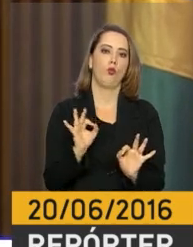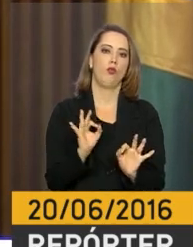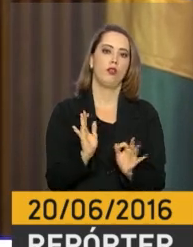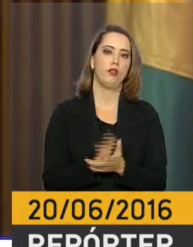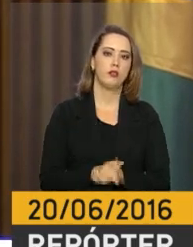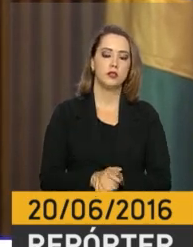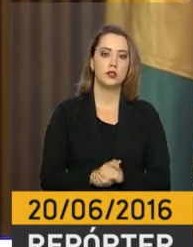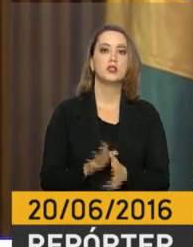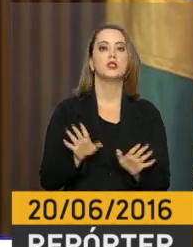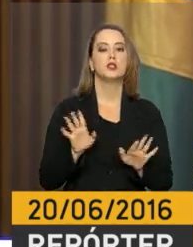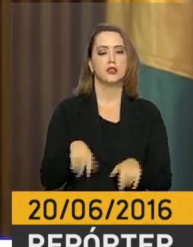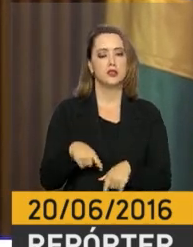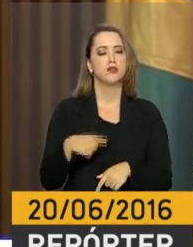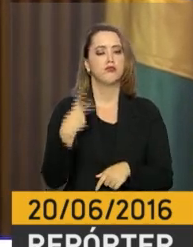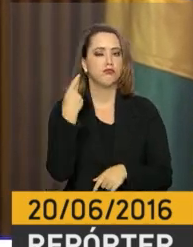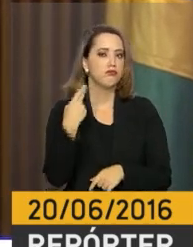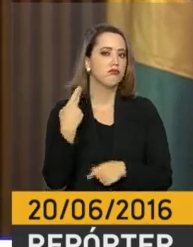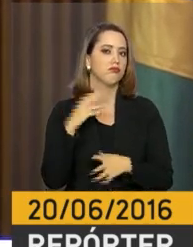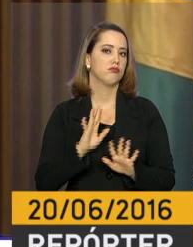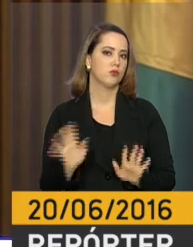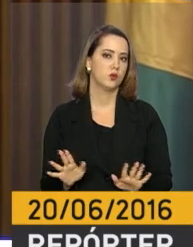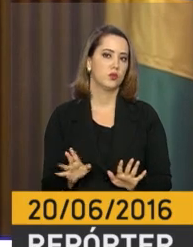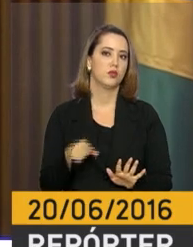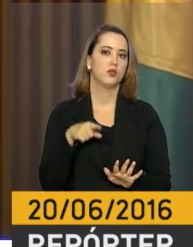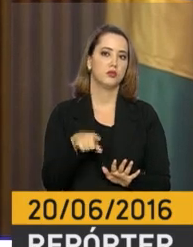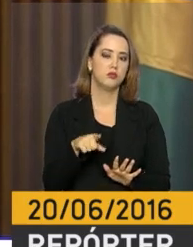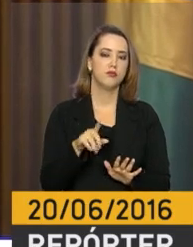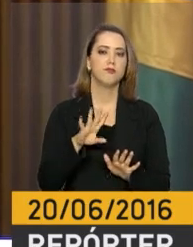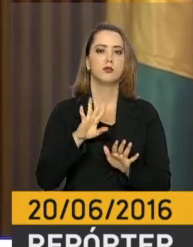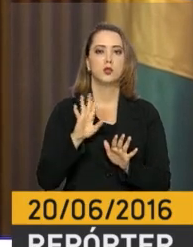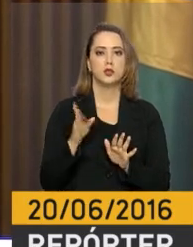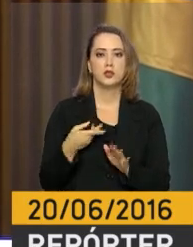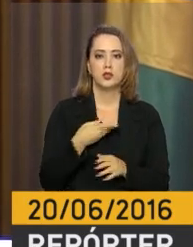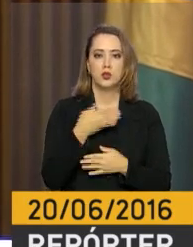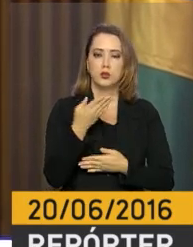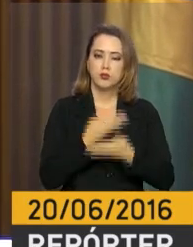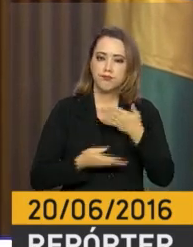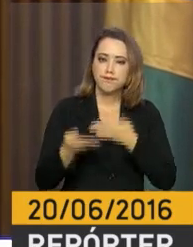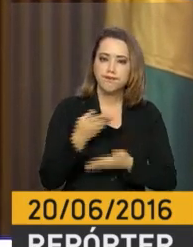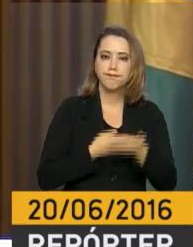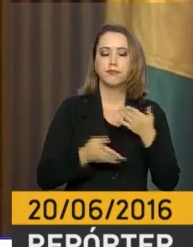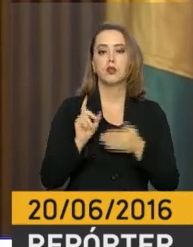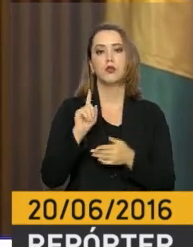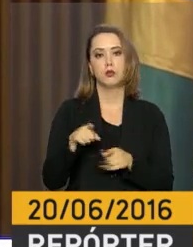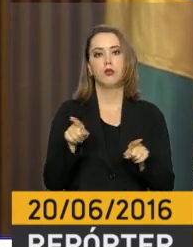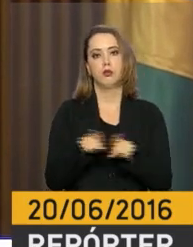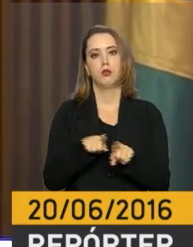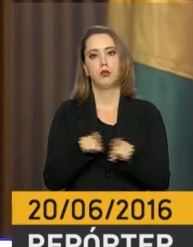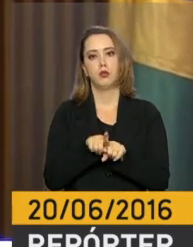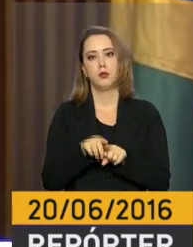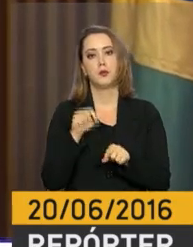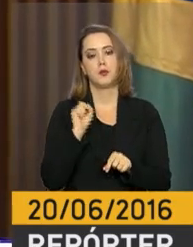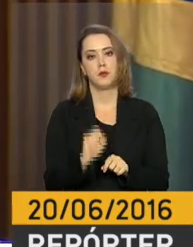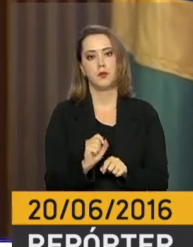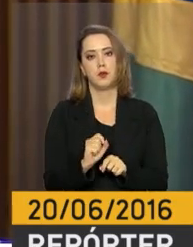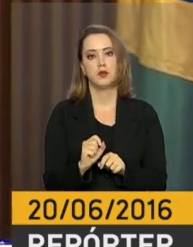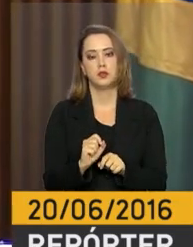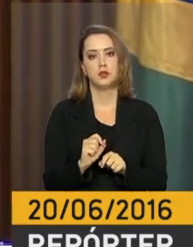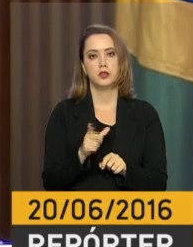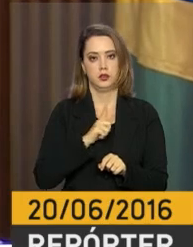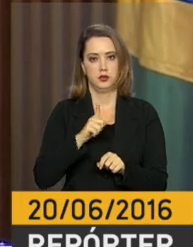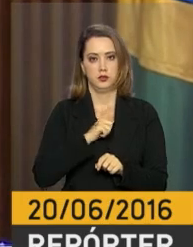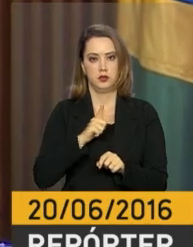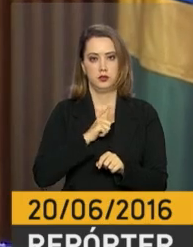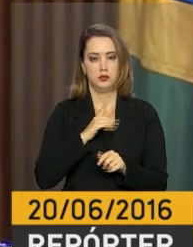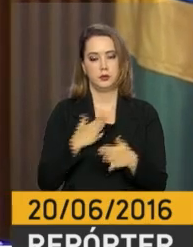naturalmente fruto destas conversações também ficou estabelecido que haveria